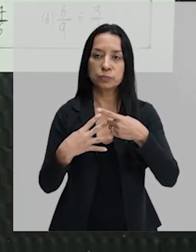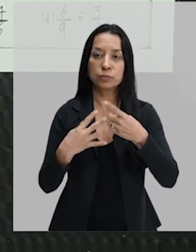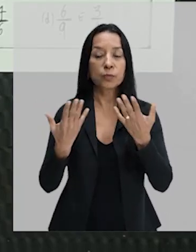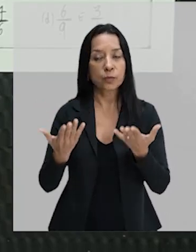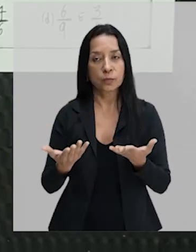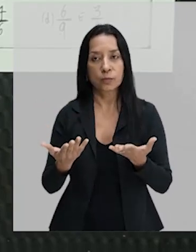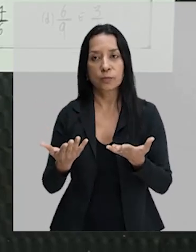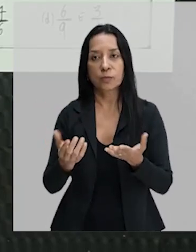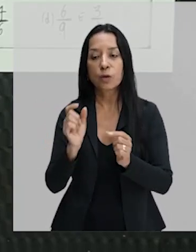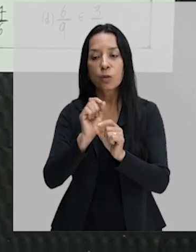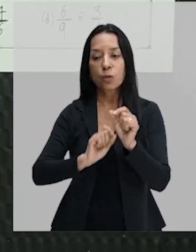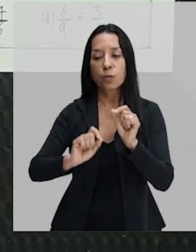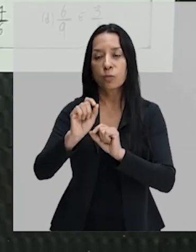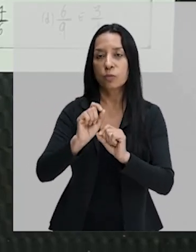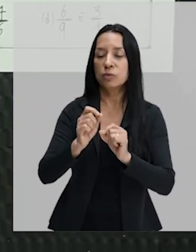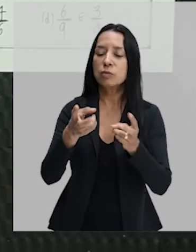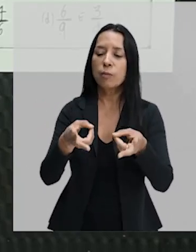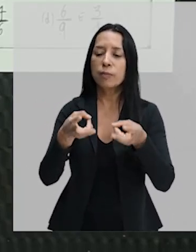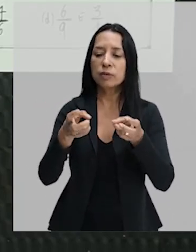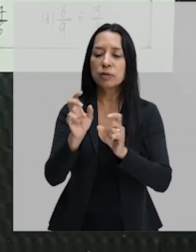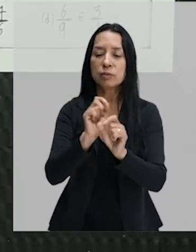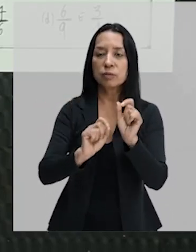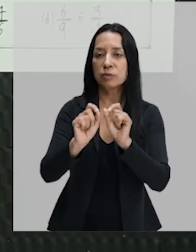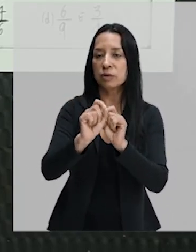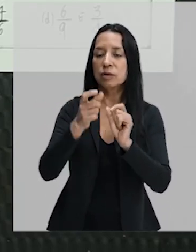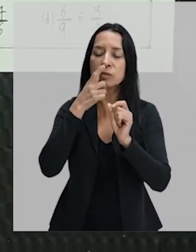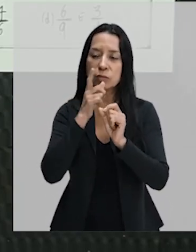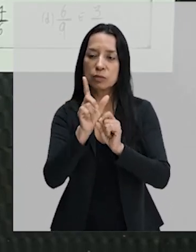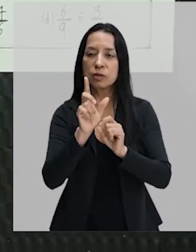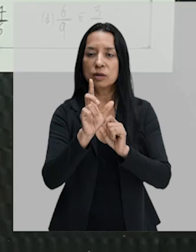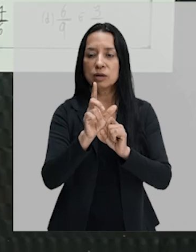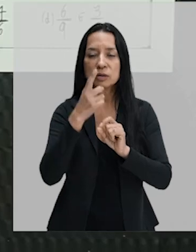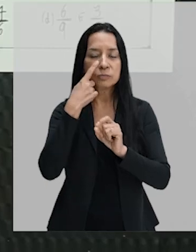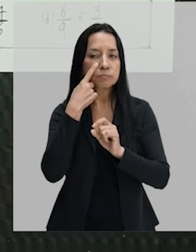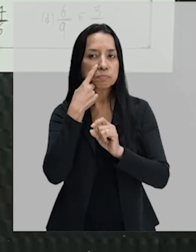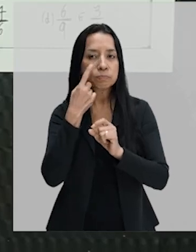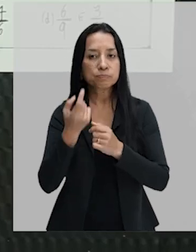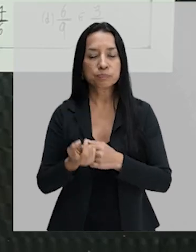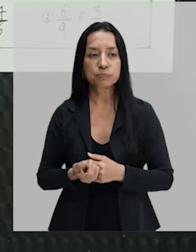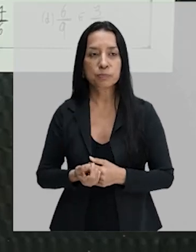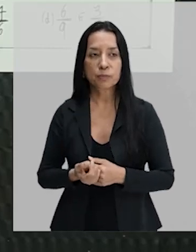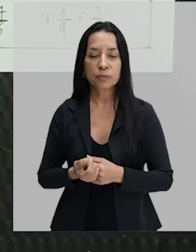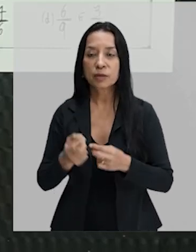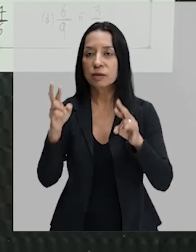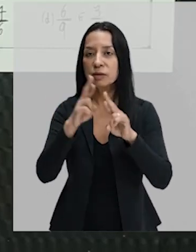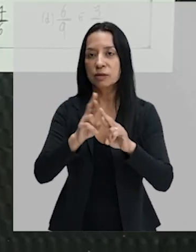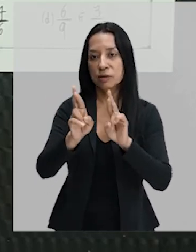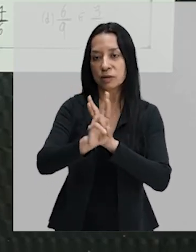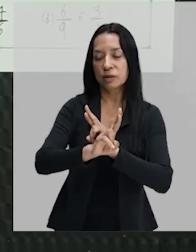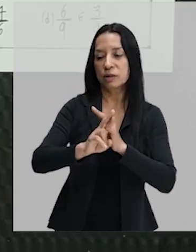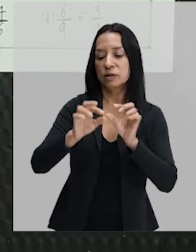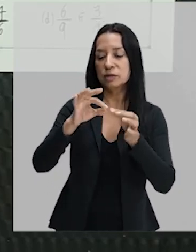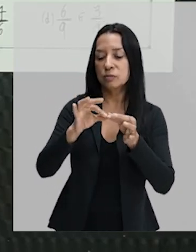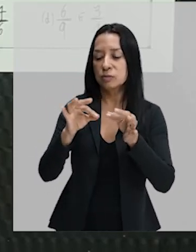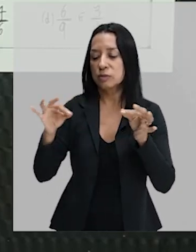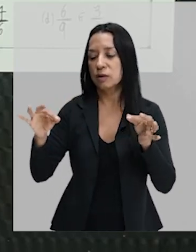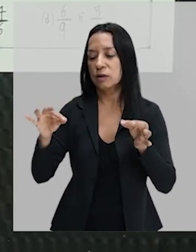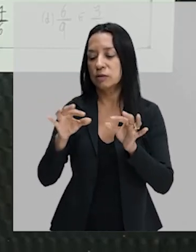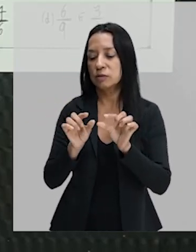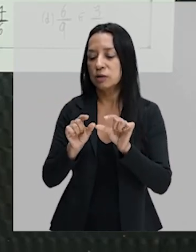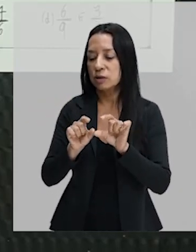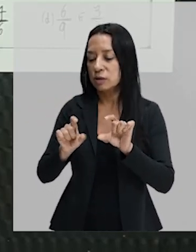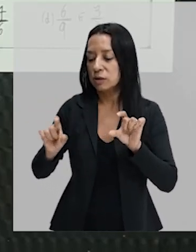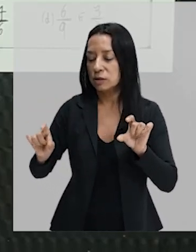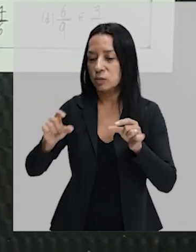Ora, então com isso o que a gente percebe? O que a gente consegue analisar? Que a relação entre largura e comprimento aqui,